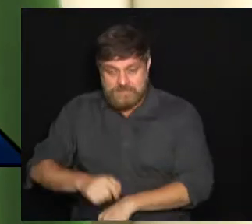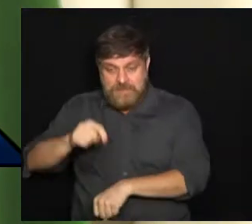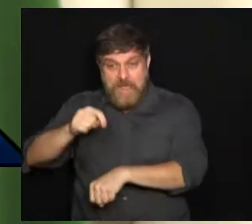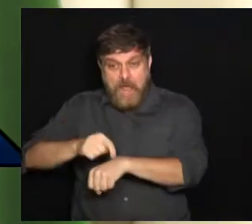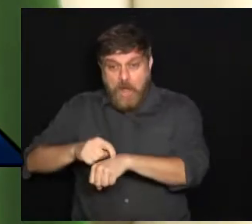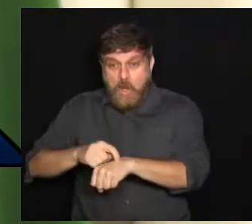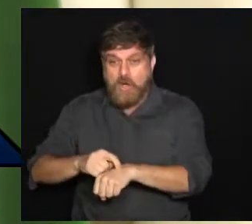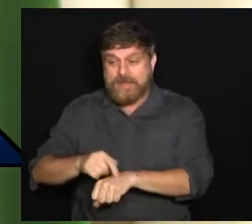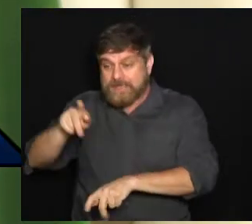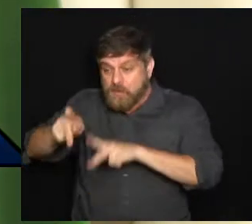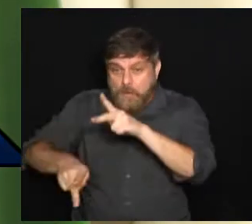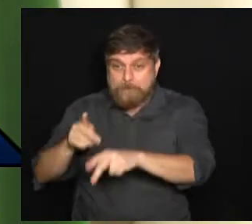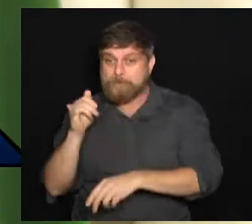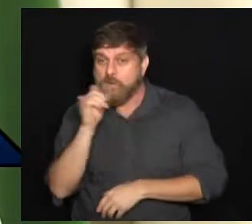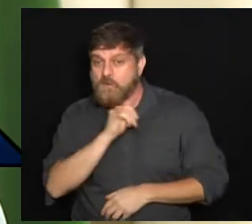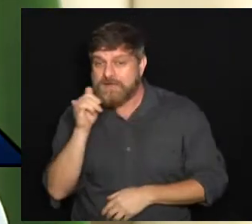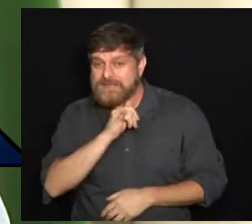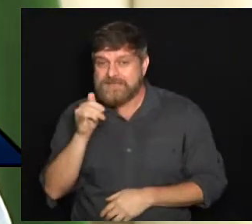italianos poderiam ter